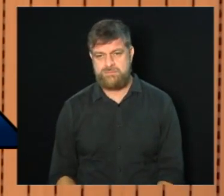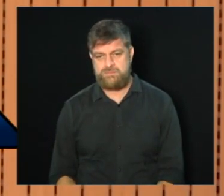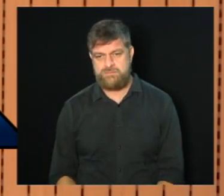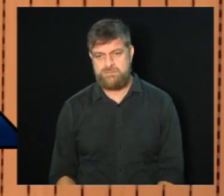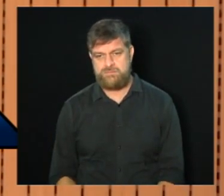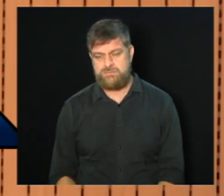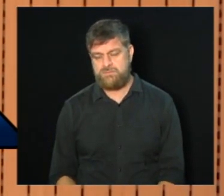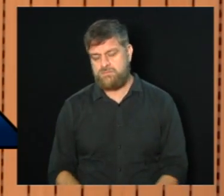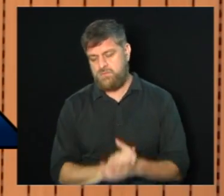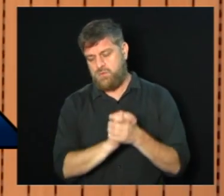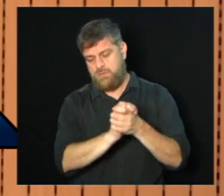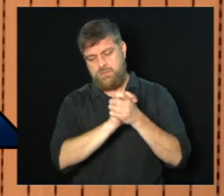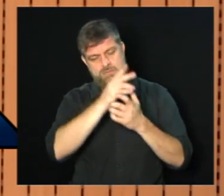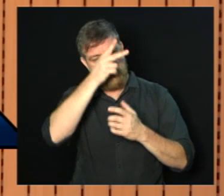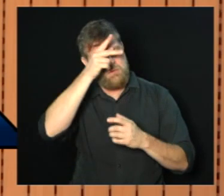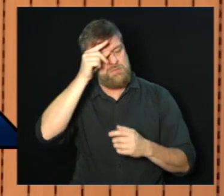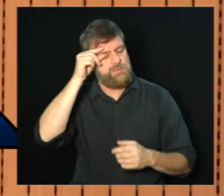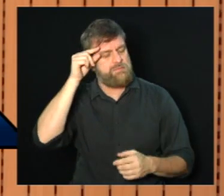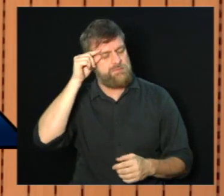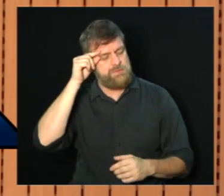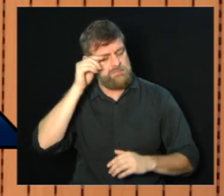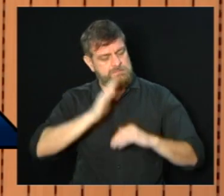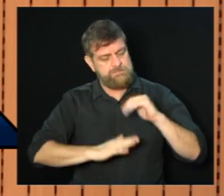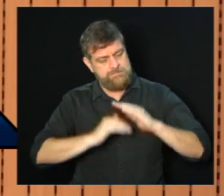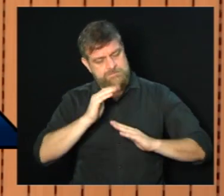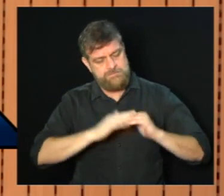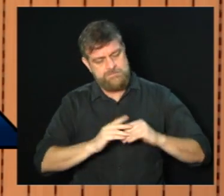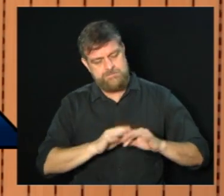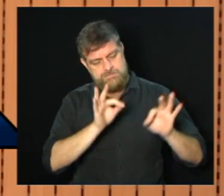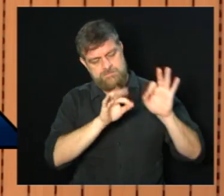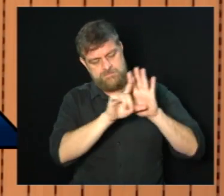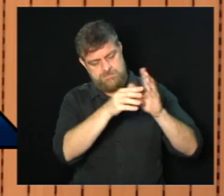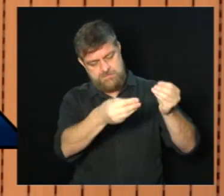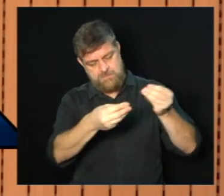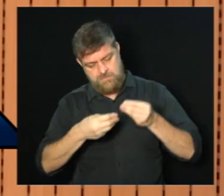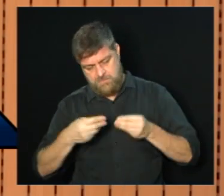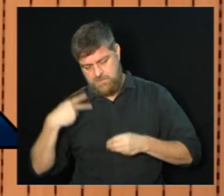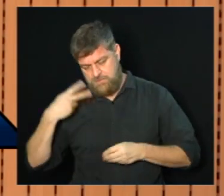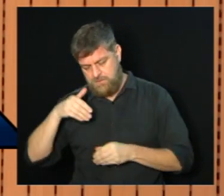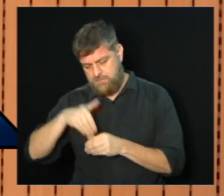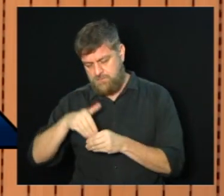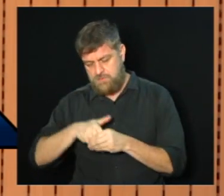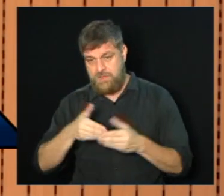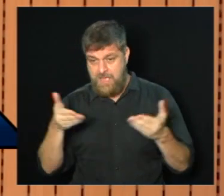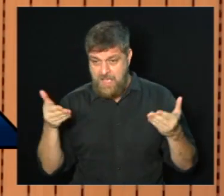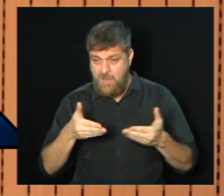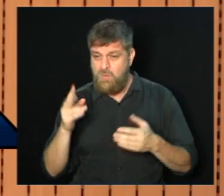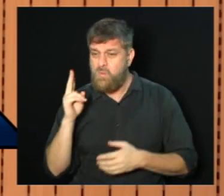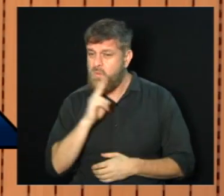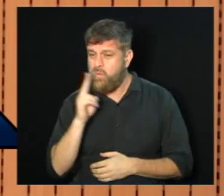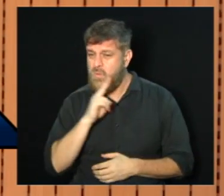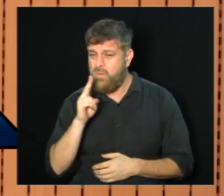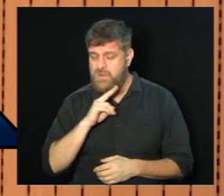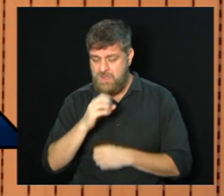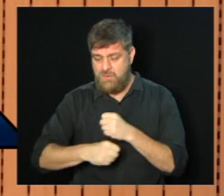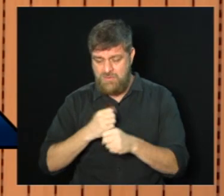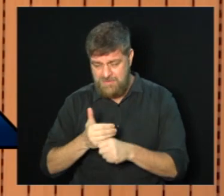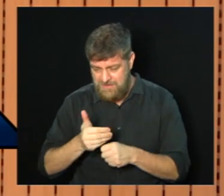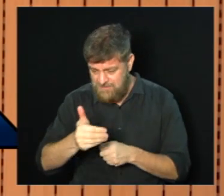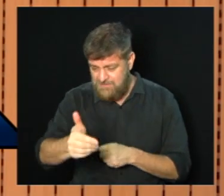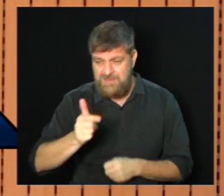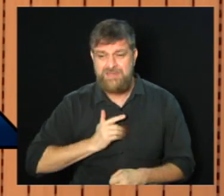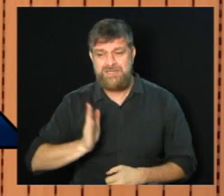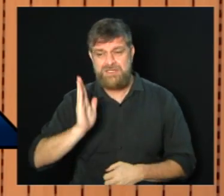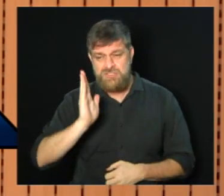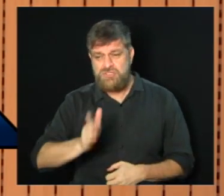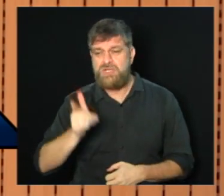meus parabéns ao prefeito pela iniciativa de trazer esse projeto para a gente possa votar agora em regime de urgência, para que o próximo ano já seja contemplado